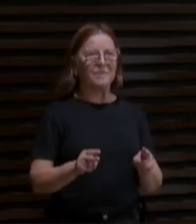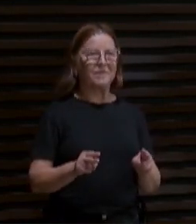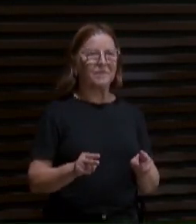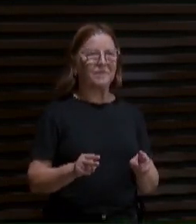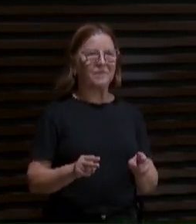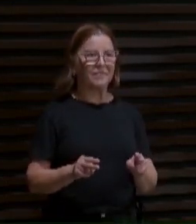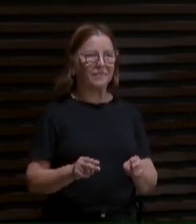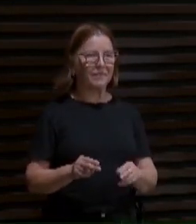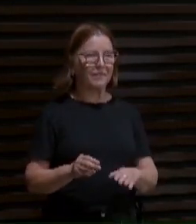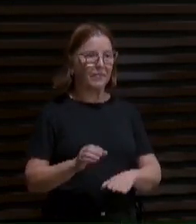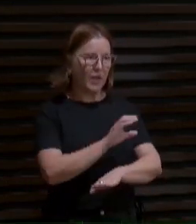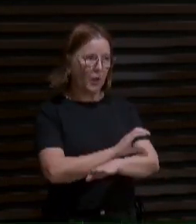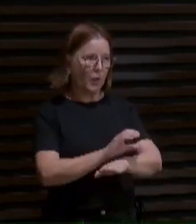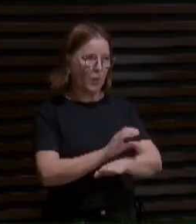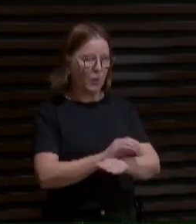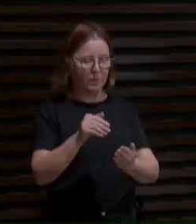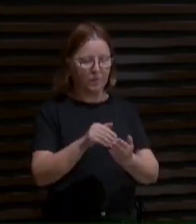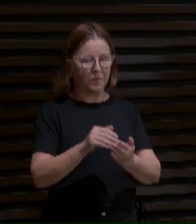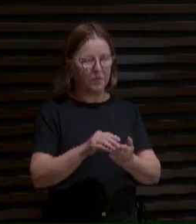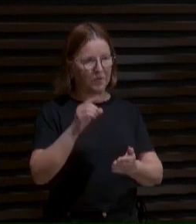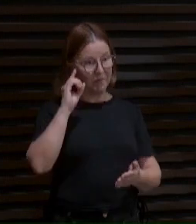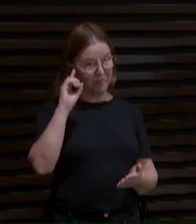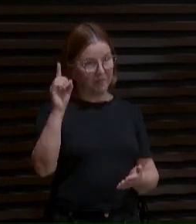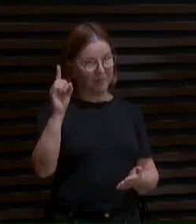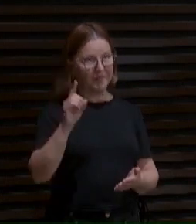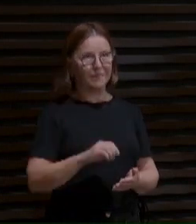É a cultura dos últimos dias.